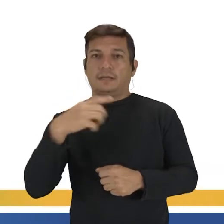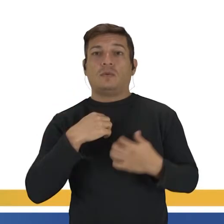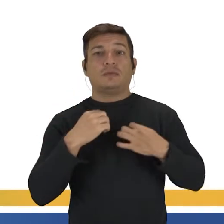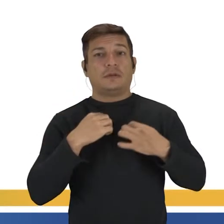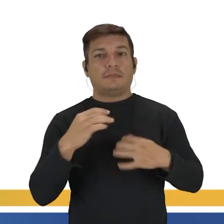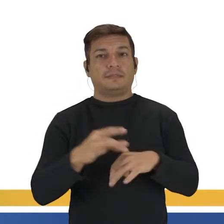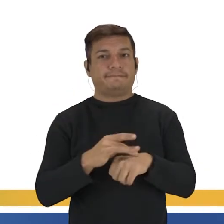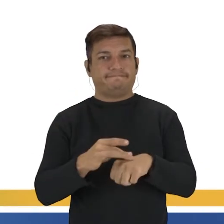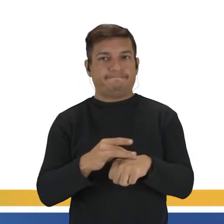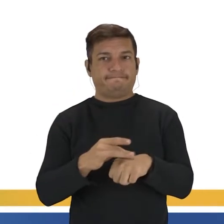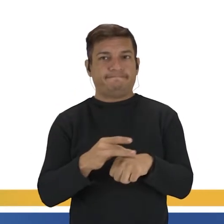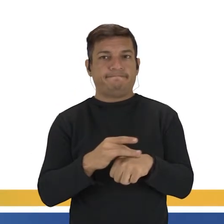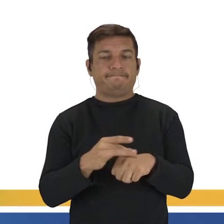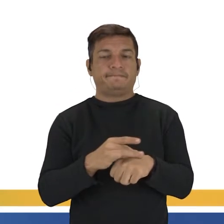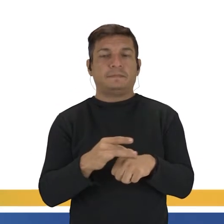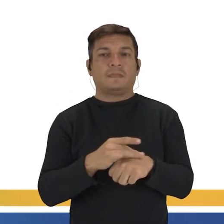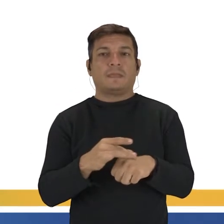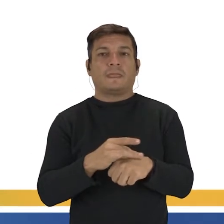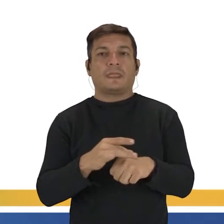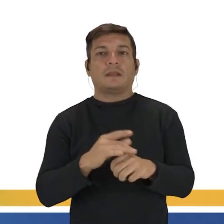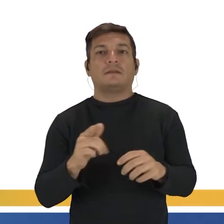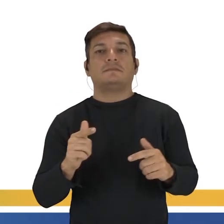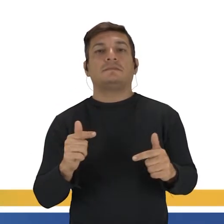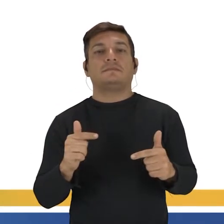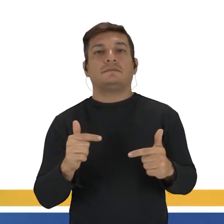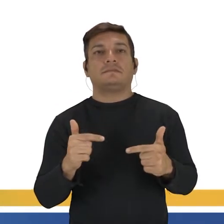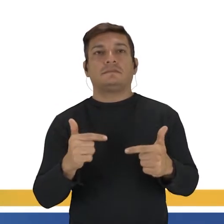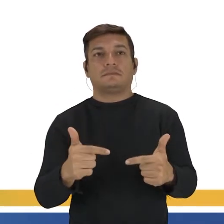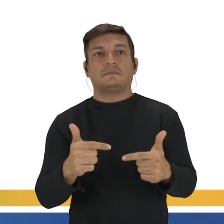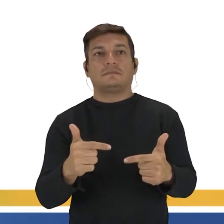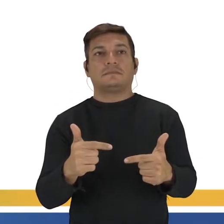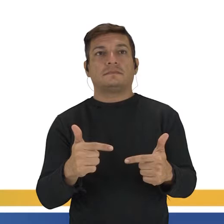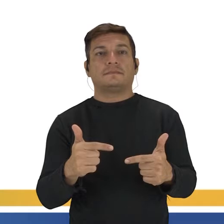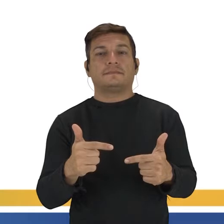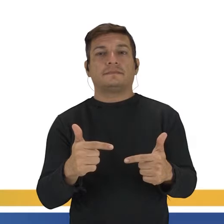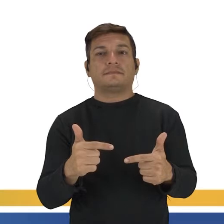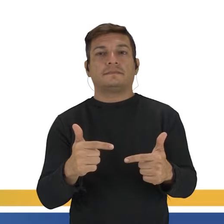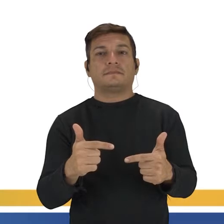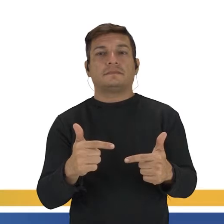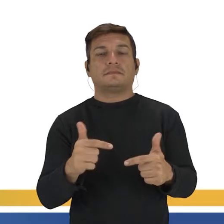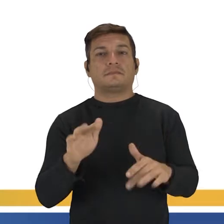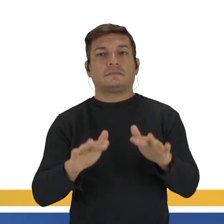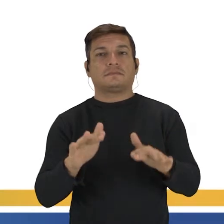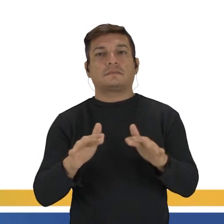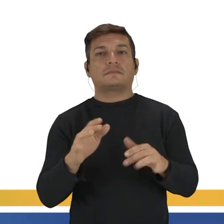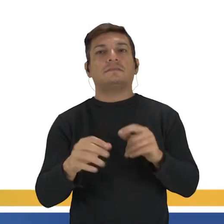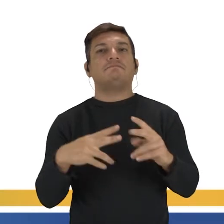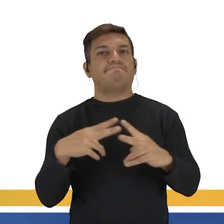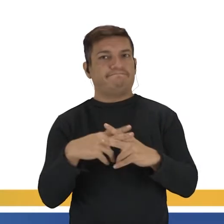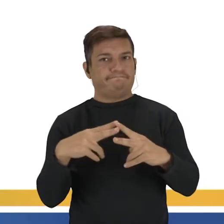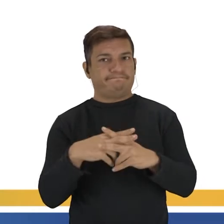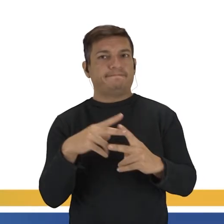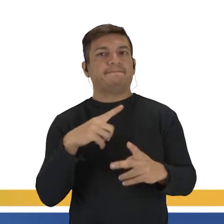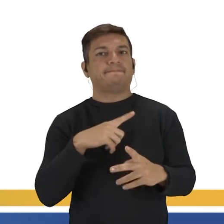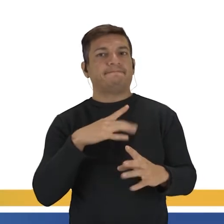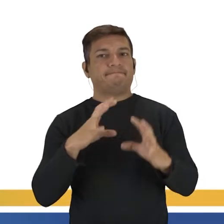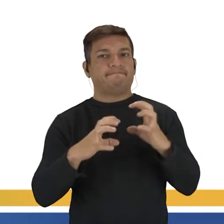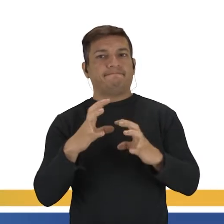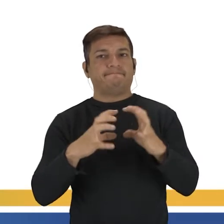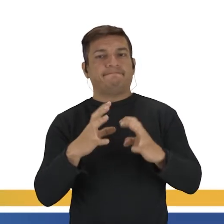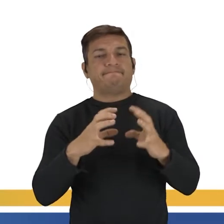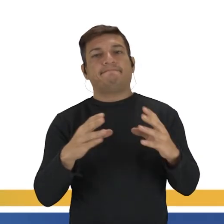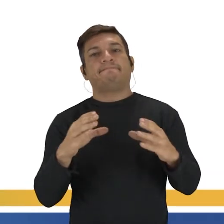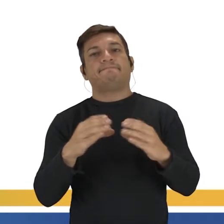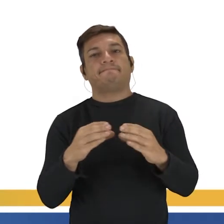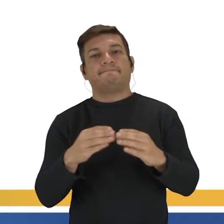pretas, né, eles avançam, né, muitas vezes agredindo, inclusive,